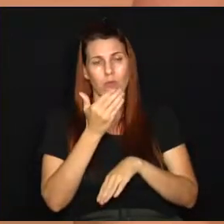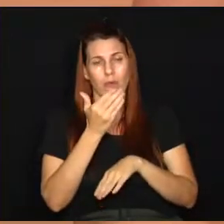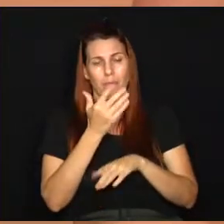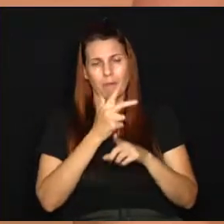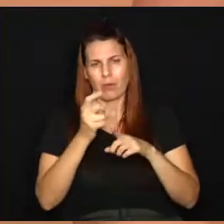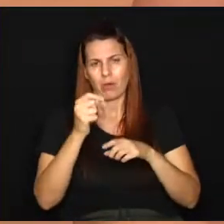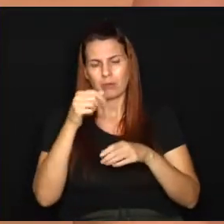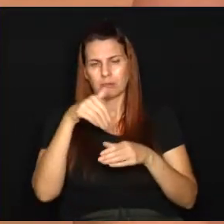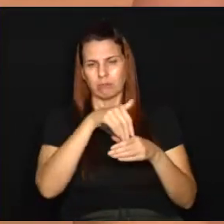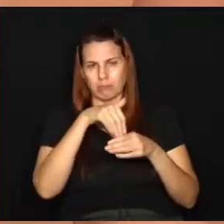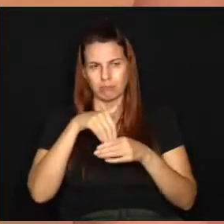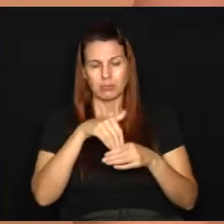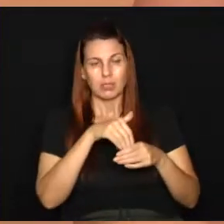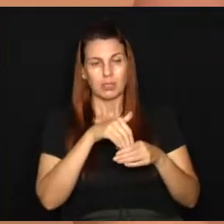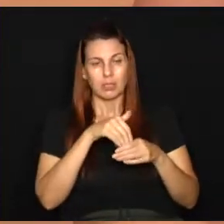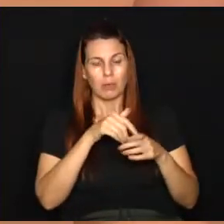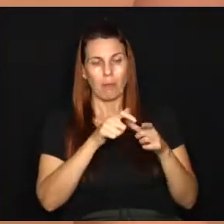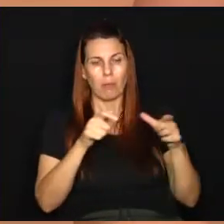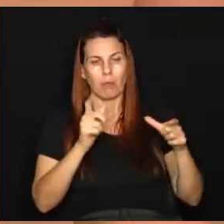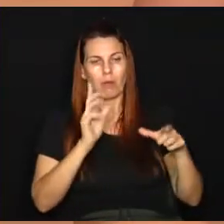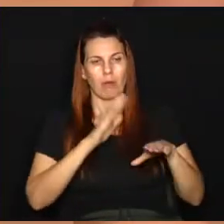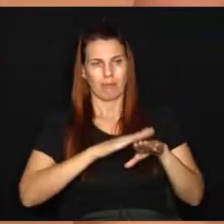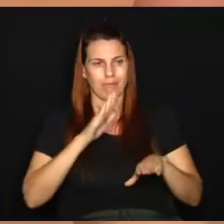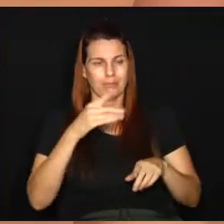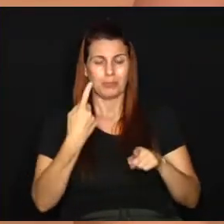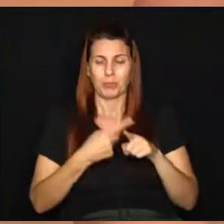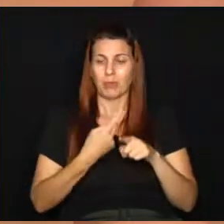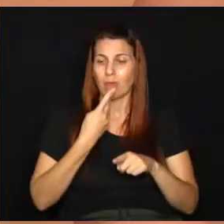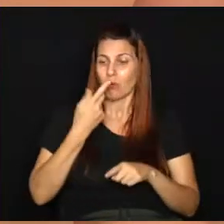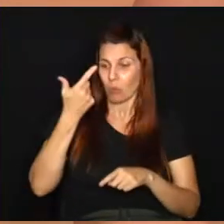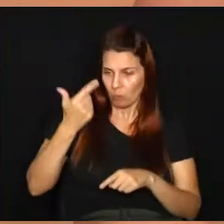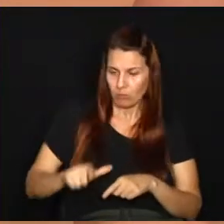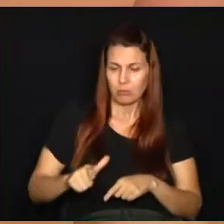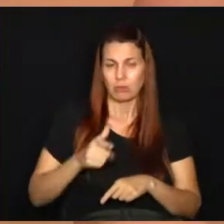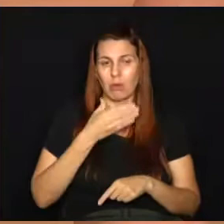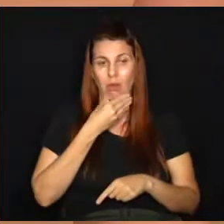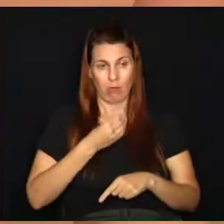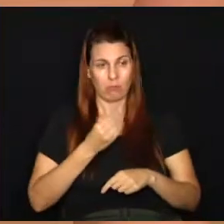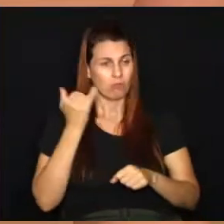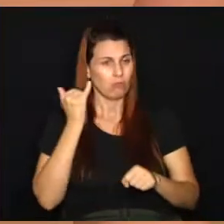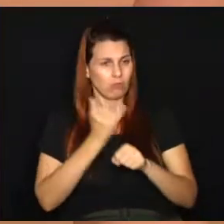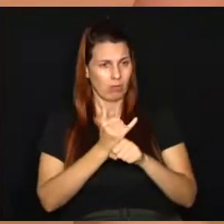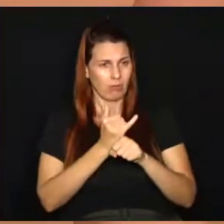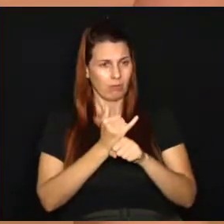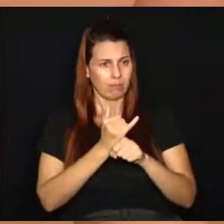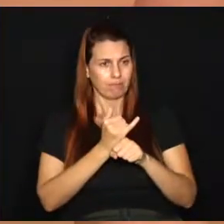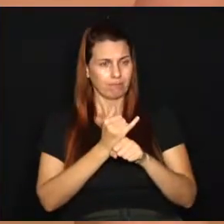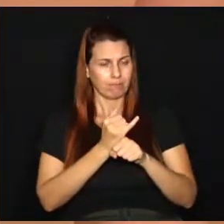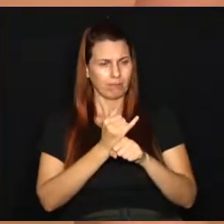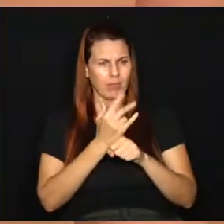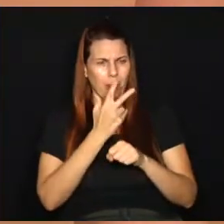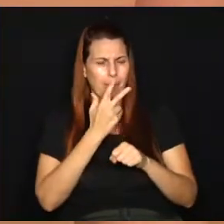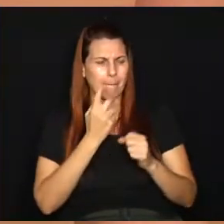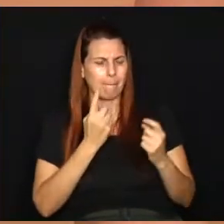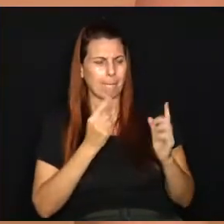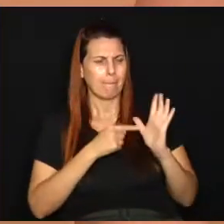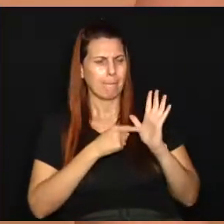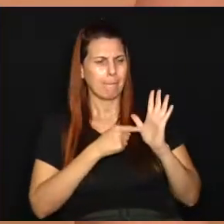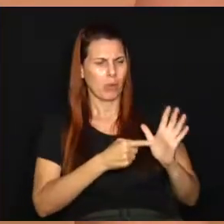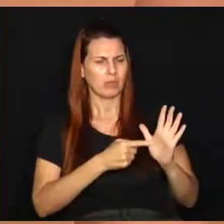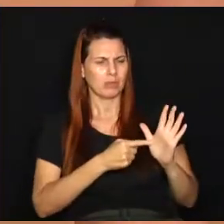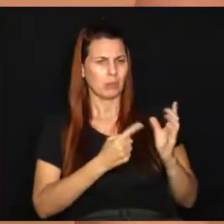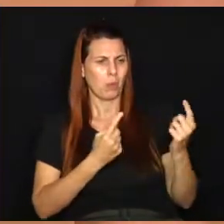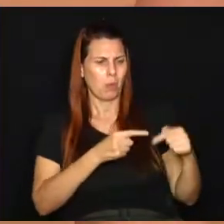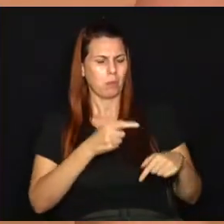volto a dizer, quando um chefe de Estado se manifesta a respeito de forma homofóbica, de forma machista, ele